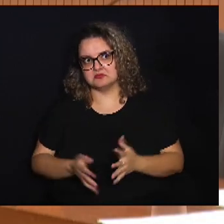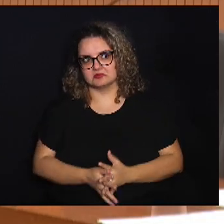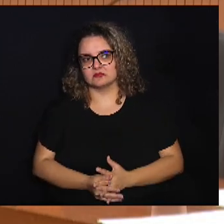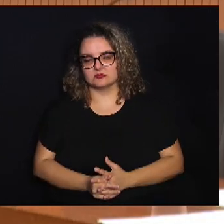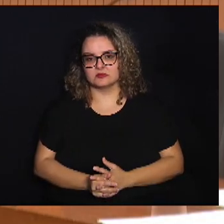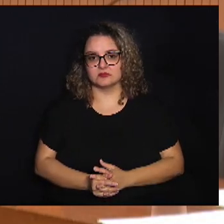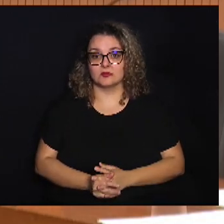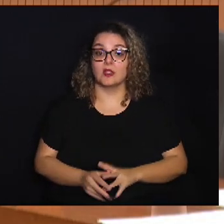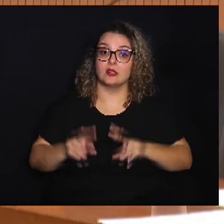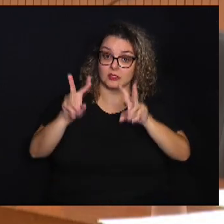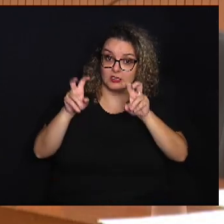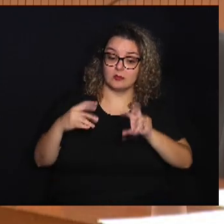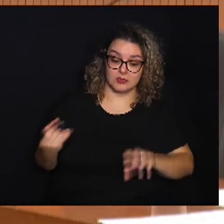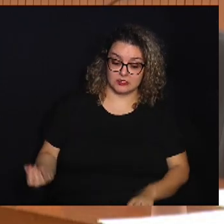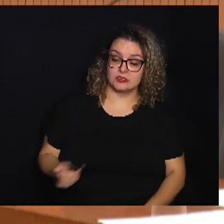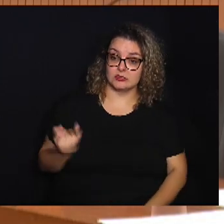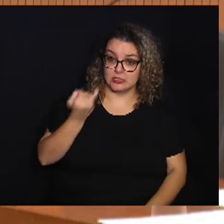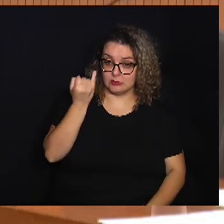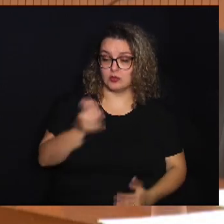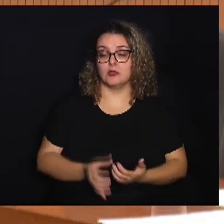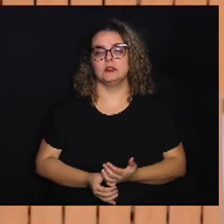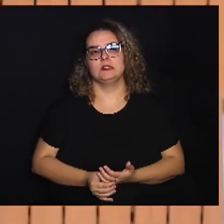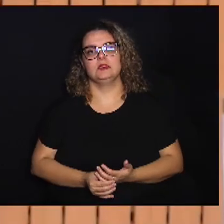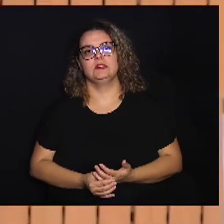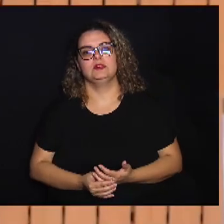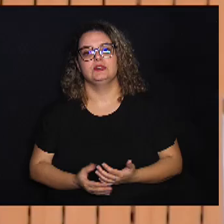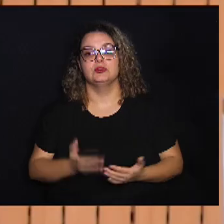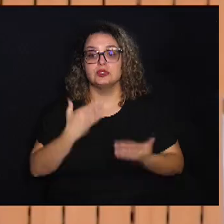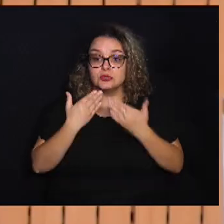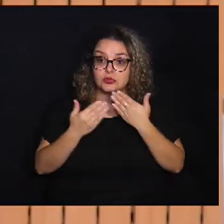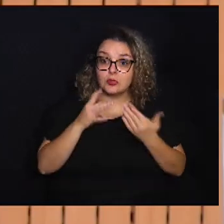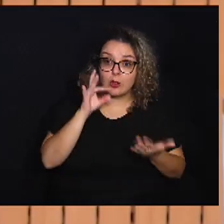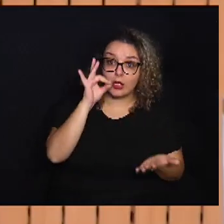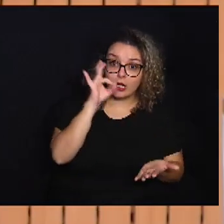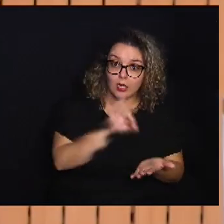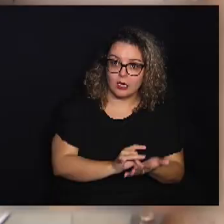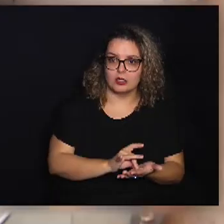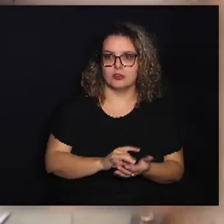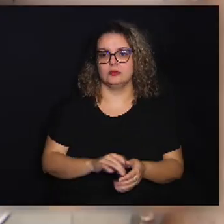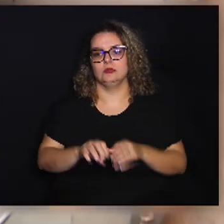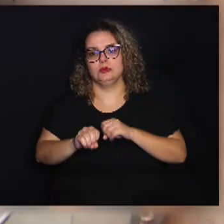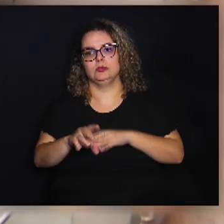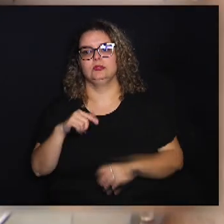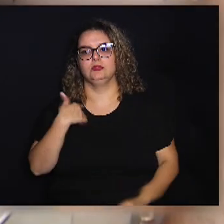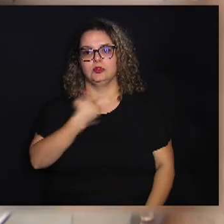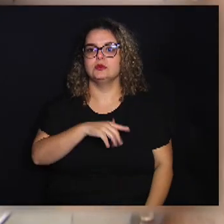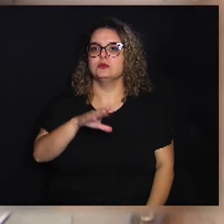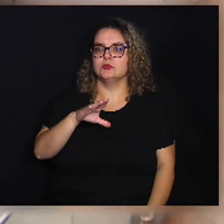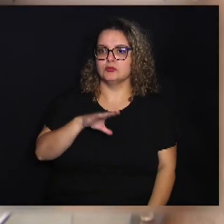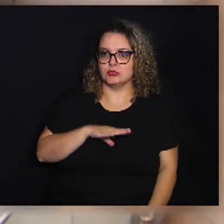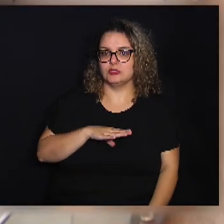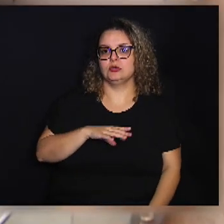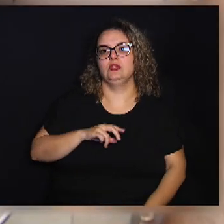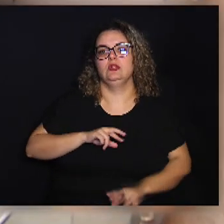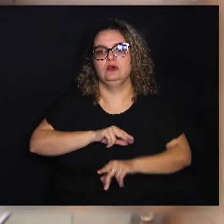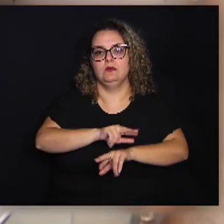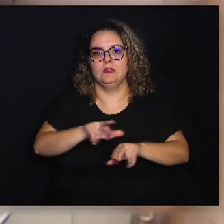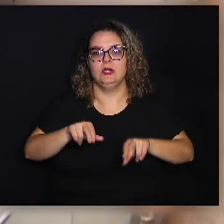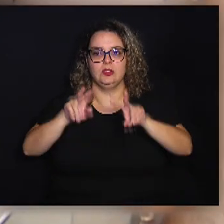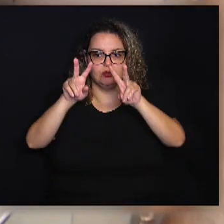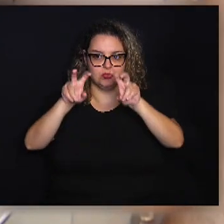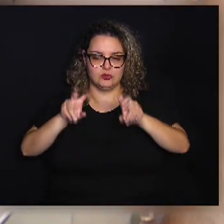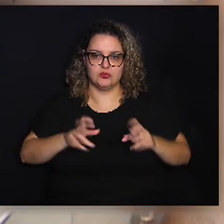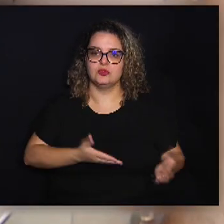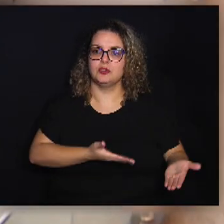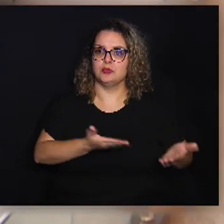bem pertinentes, temas que dialogam com a realidade da educação no nosso município. Vários dos temas